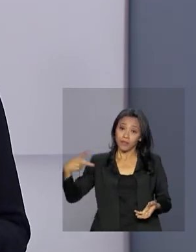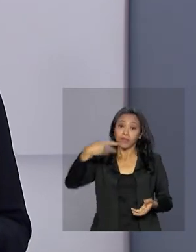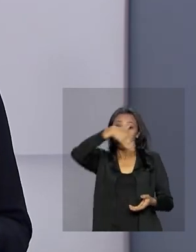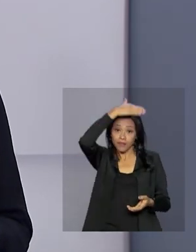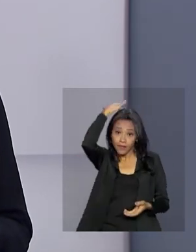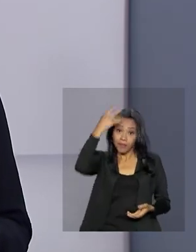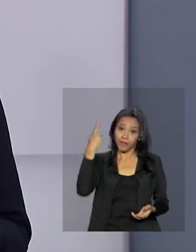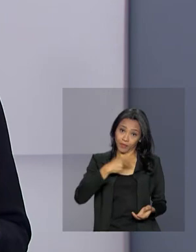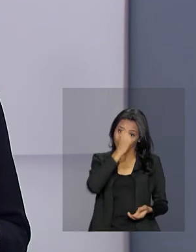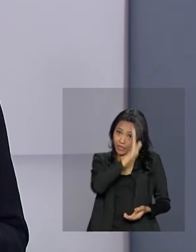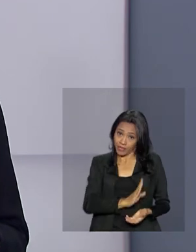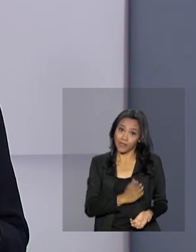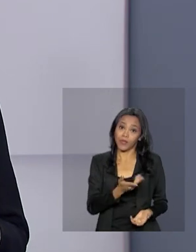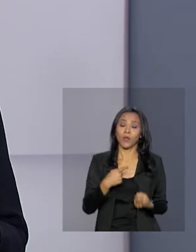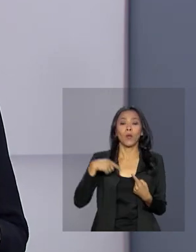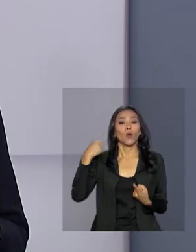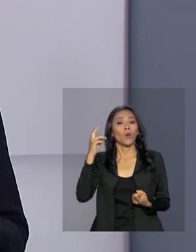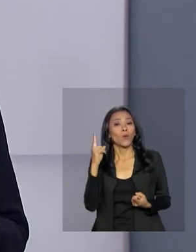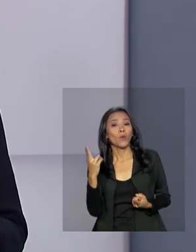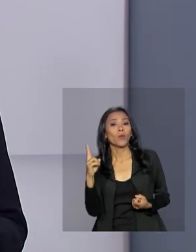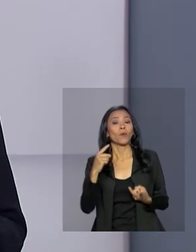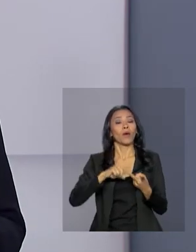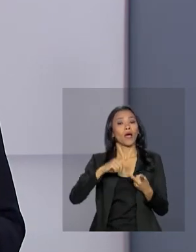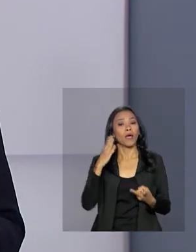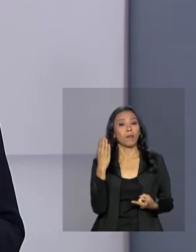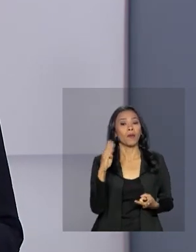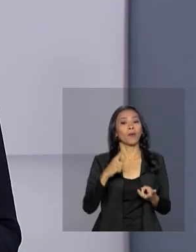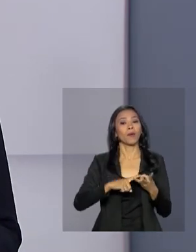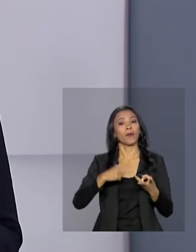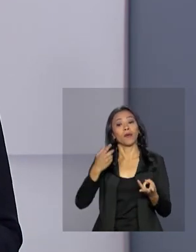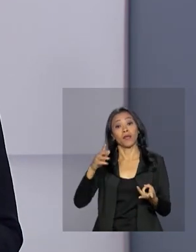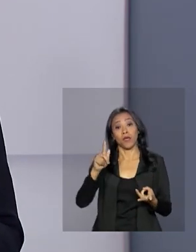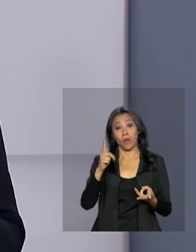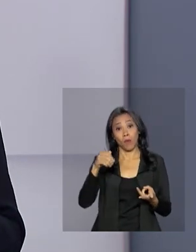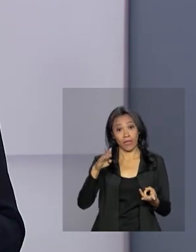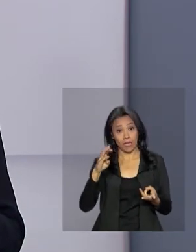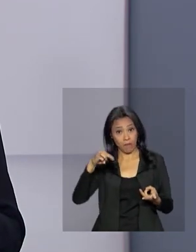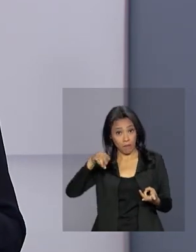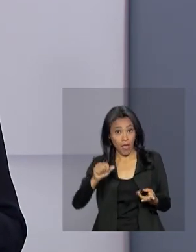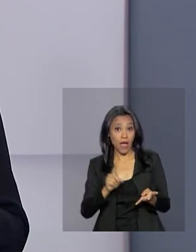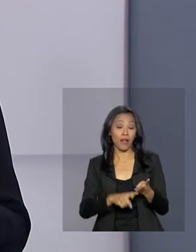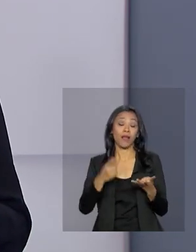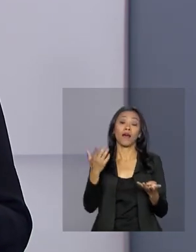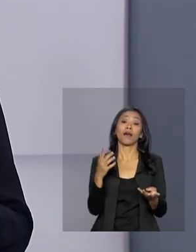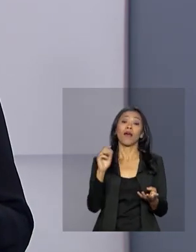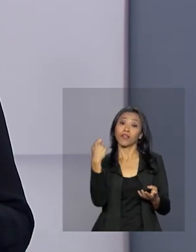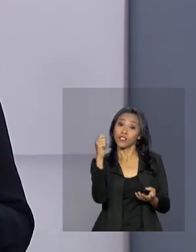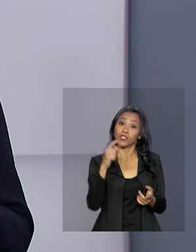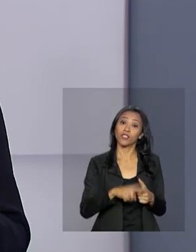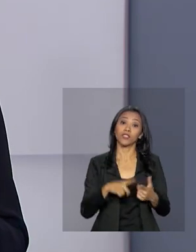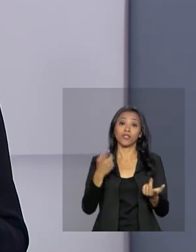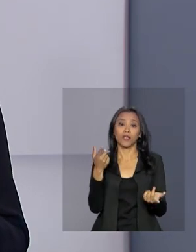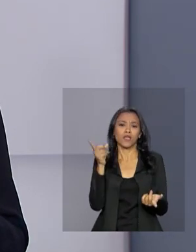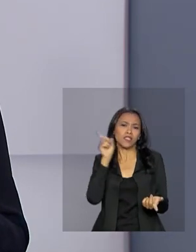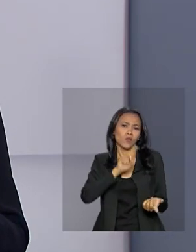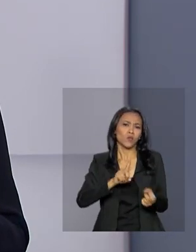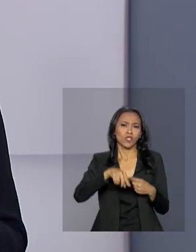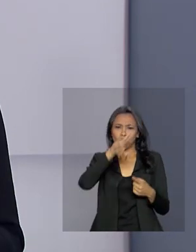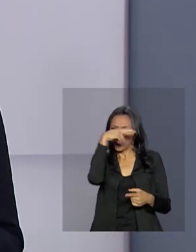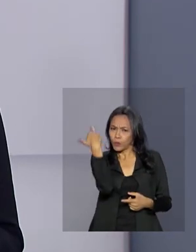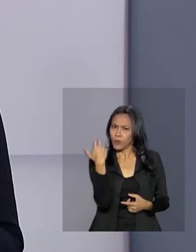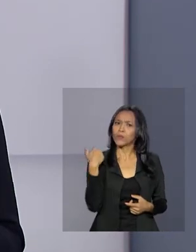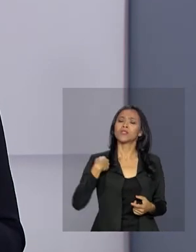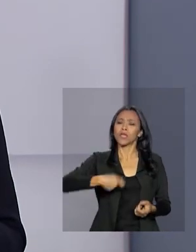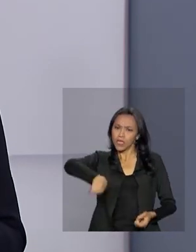participam presidentes do Uruguai, Colômbia, Bolívia, Guatemala, Argentina e Taiwan. Estados Unidos, Rússia e